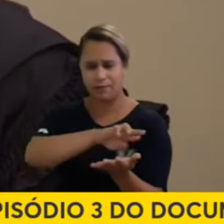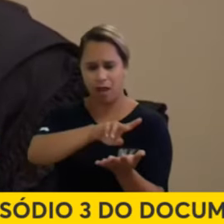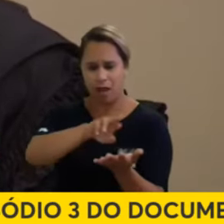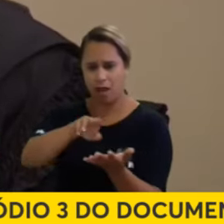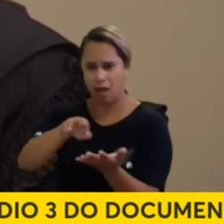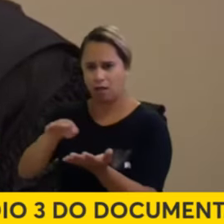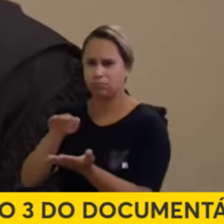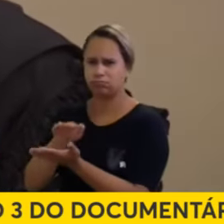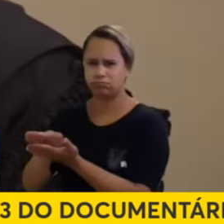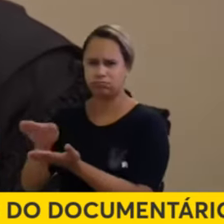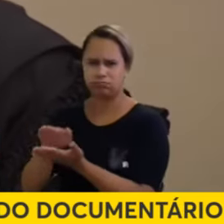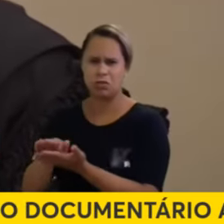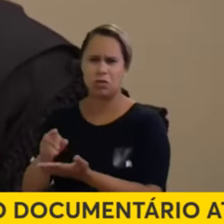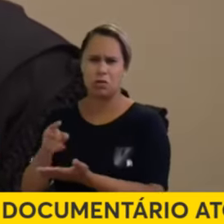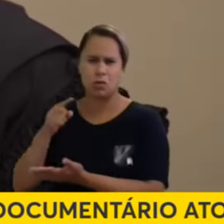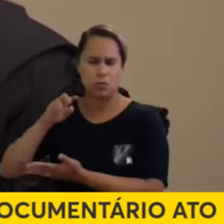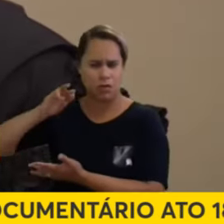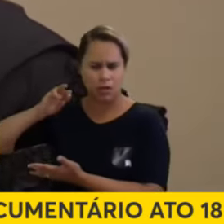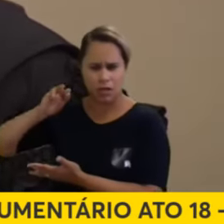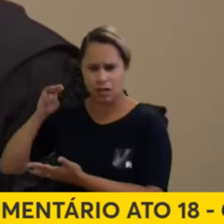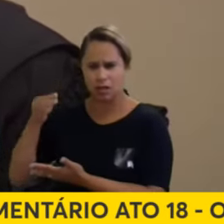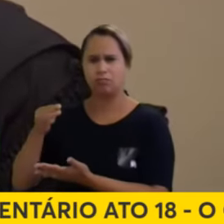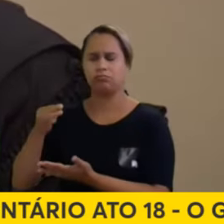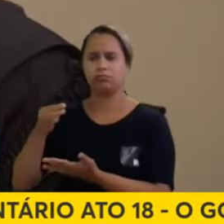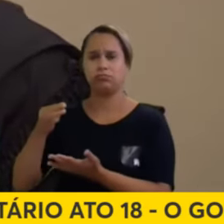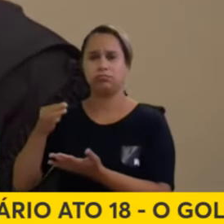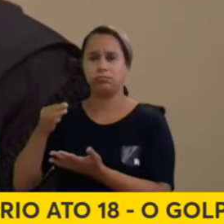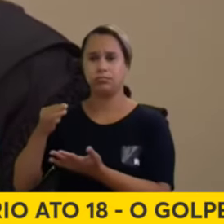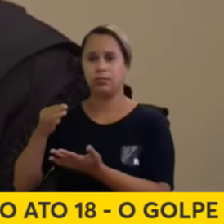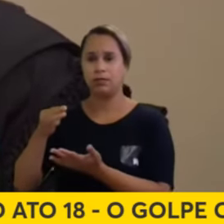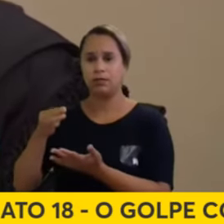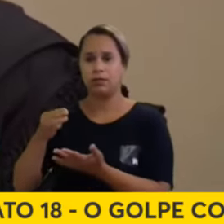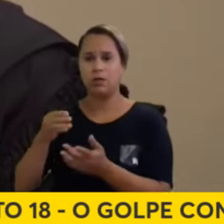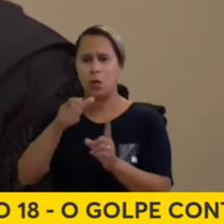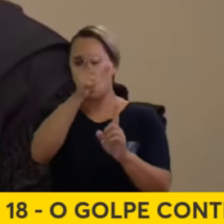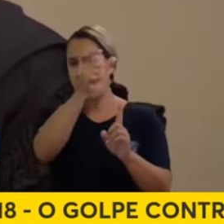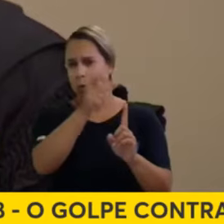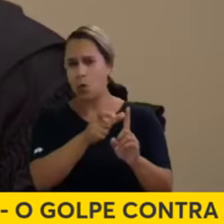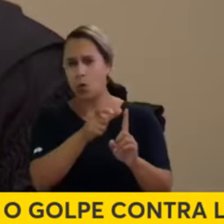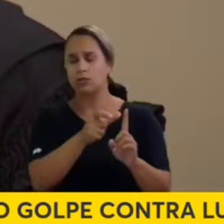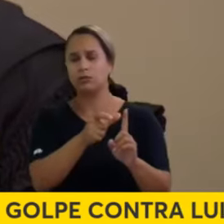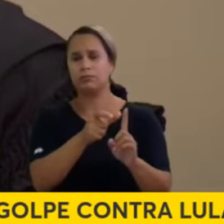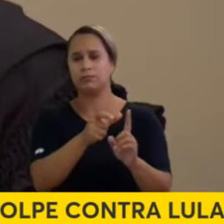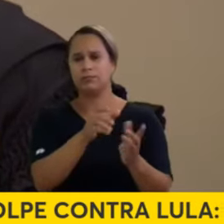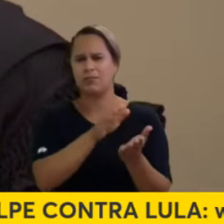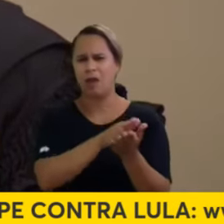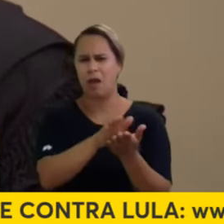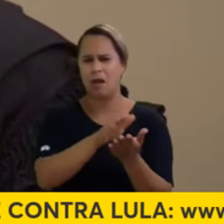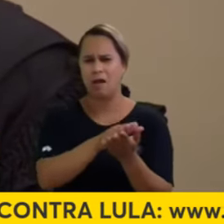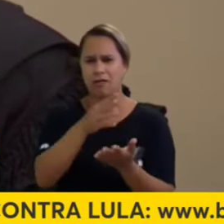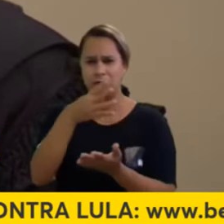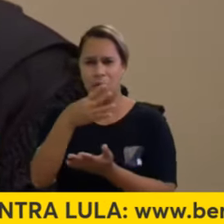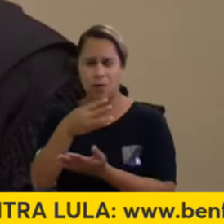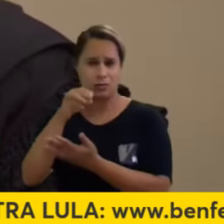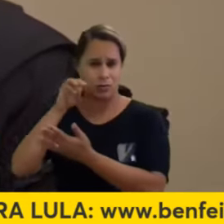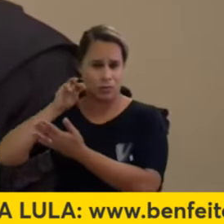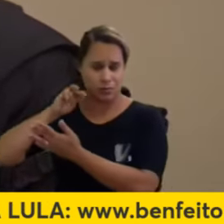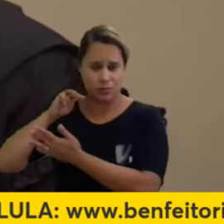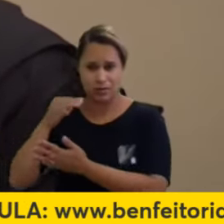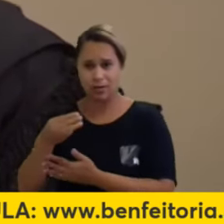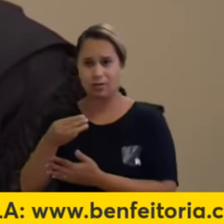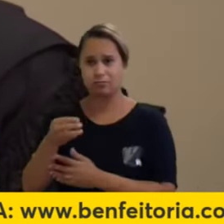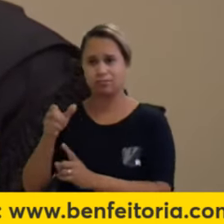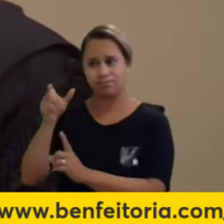Orlando pessu R 1.718 mil Paulo Martins R 4.684 mil Roberto França